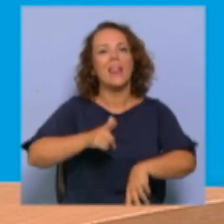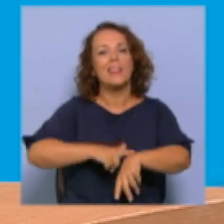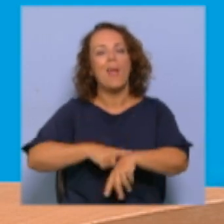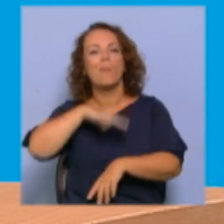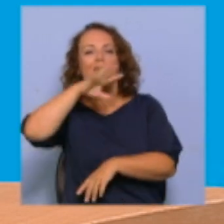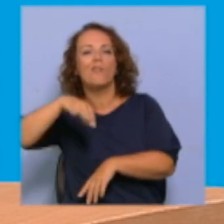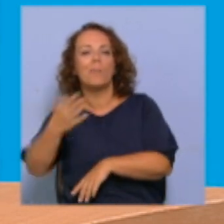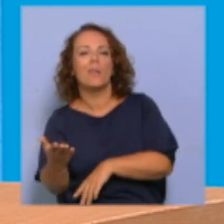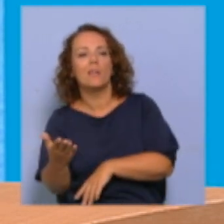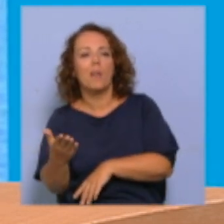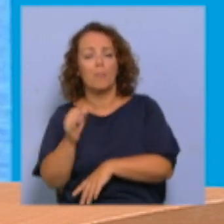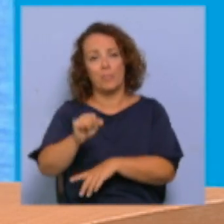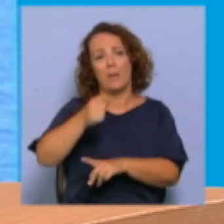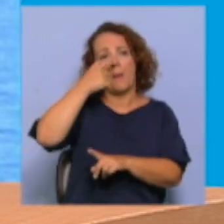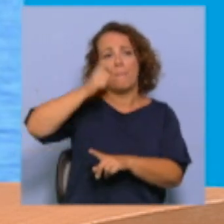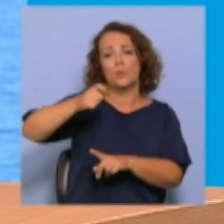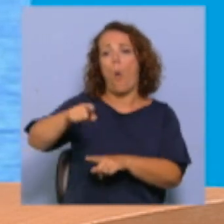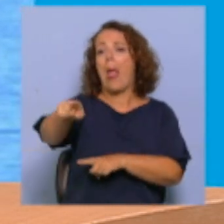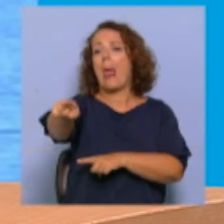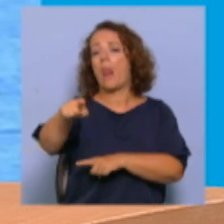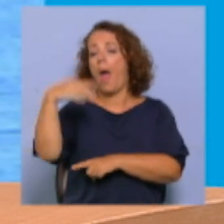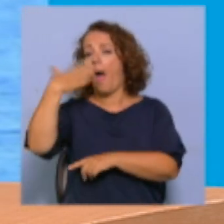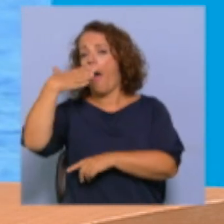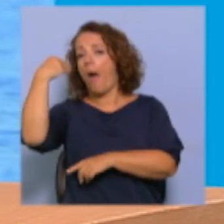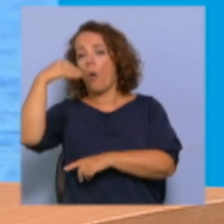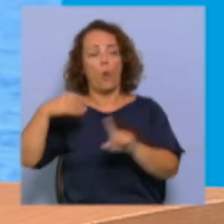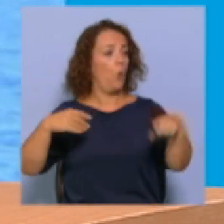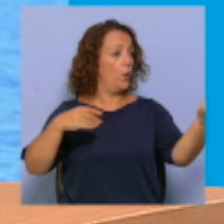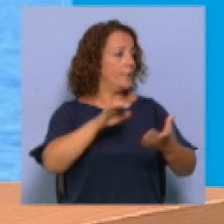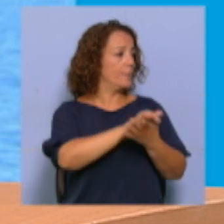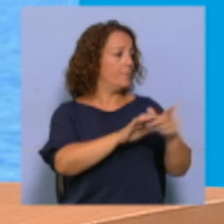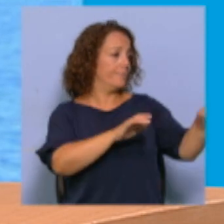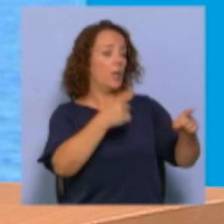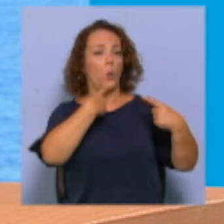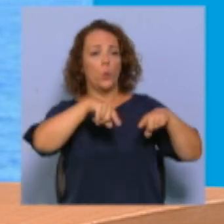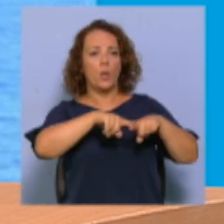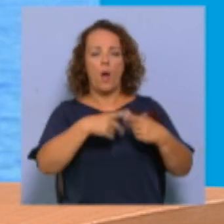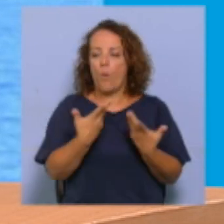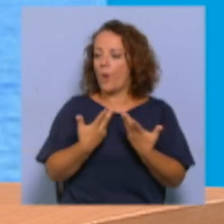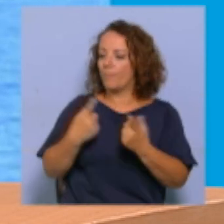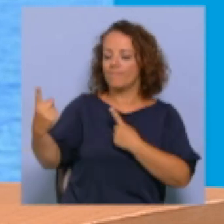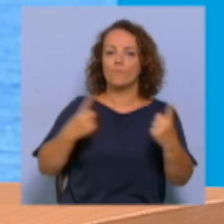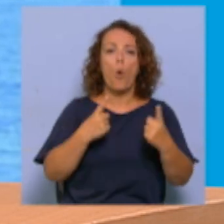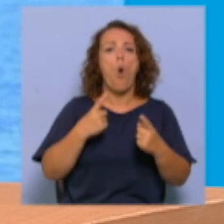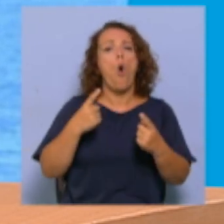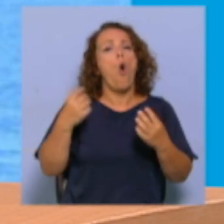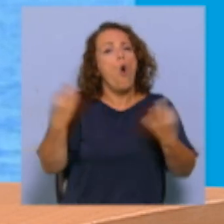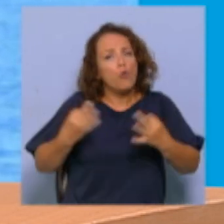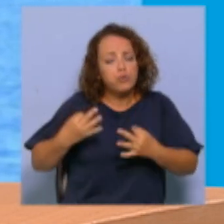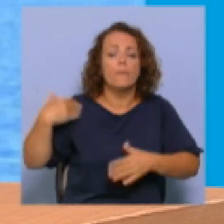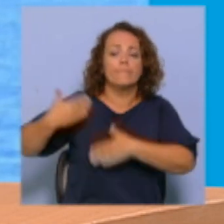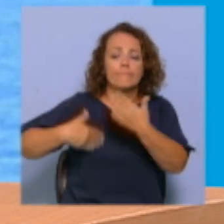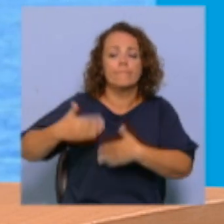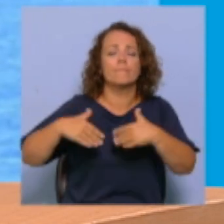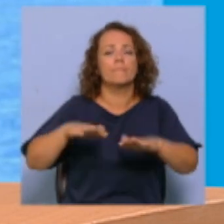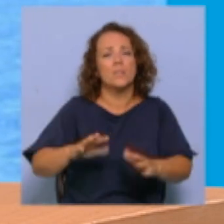família são aquelas outras pessoas, uma está a ter aulas, outra está a ter outra reunião, e, portanto, fez-se. Mas temos toda